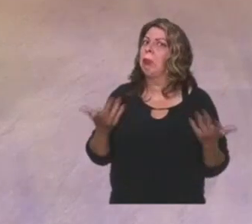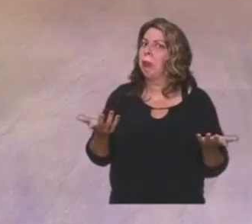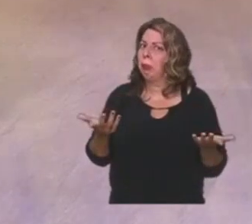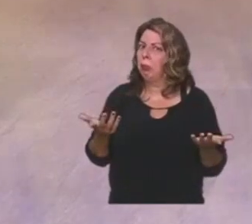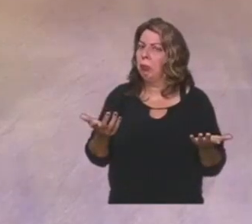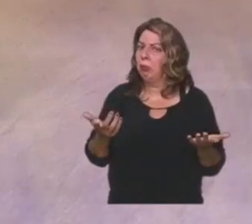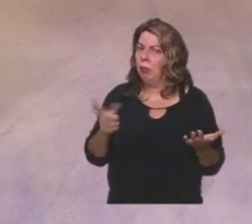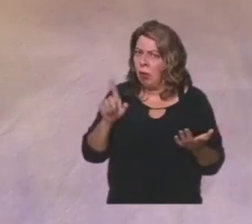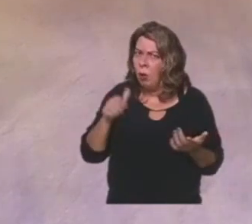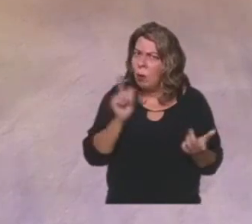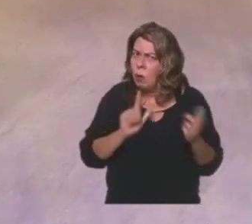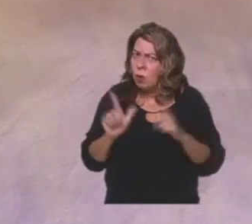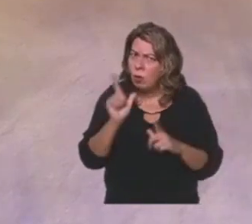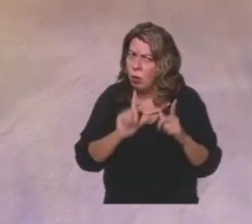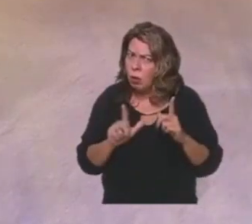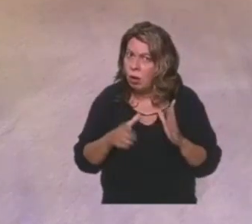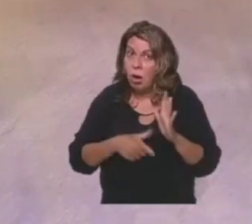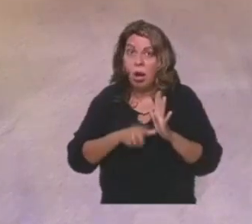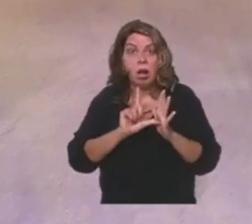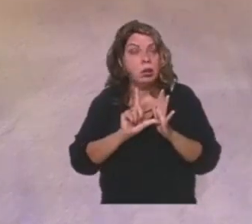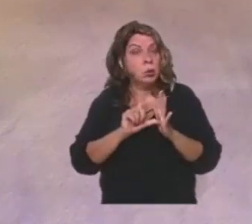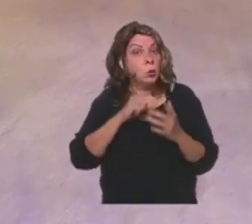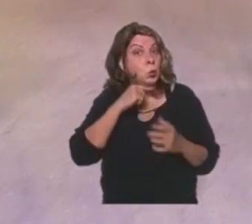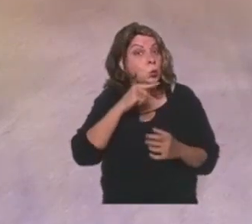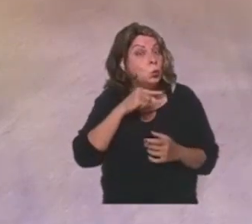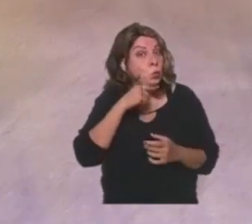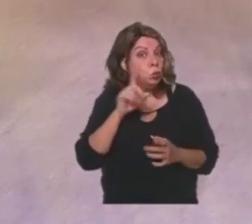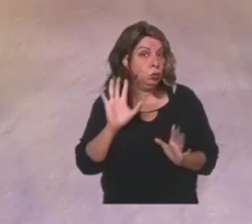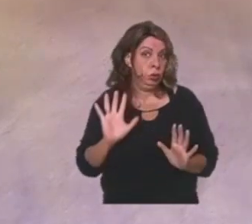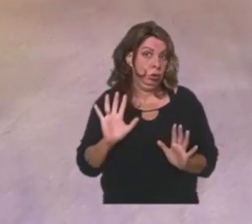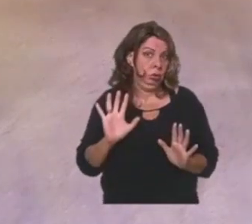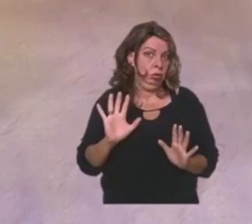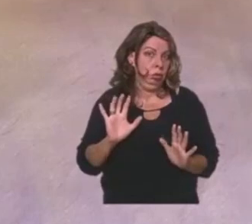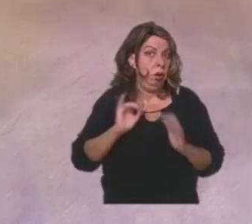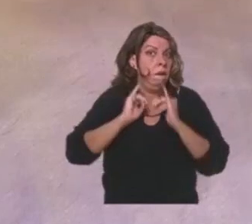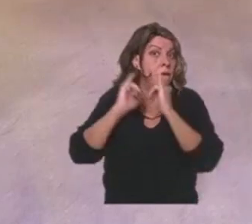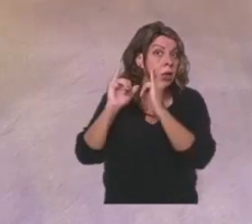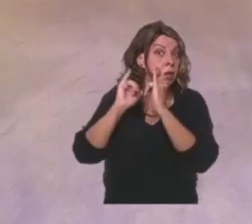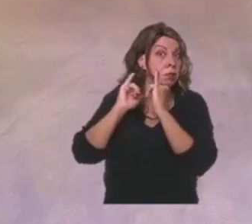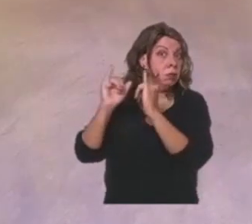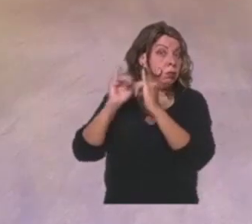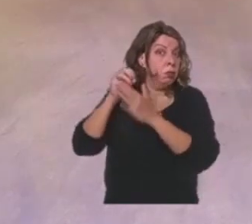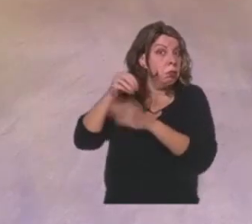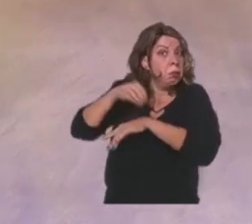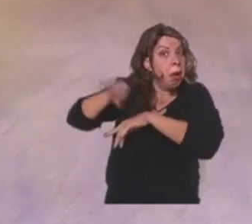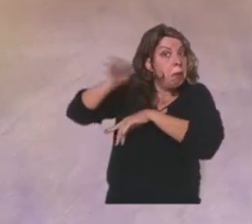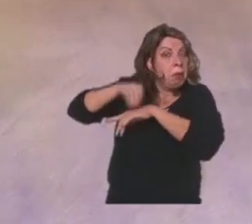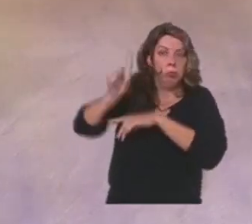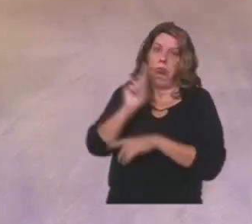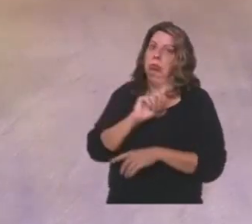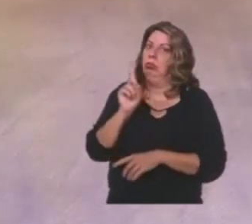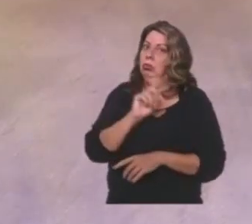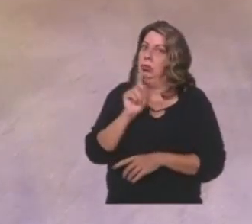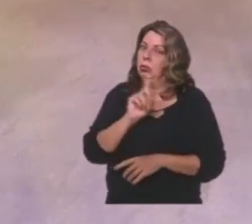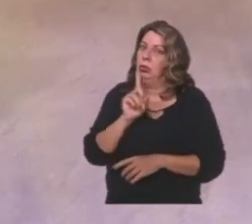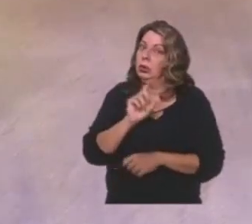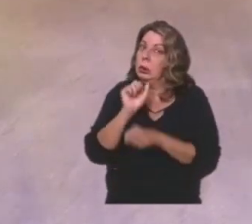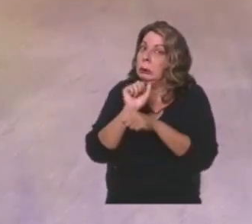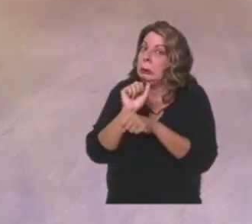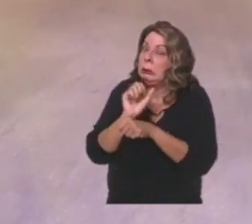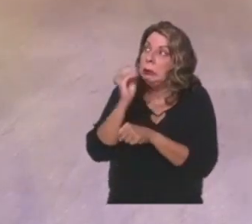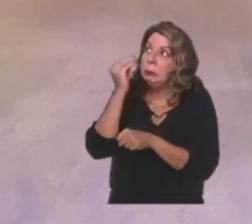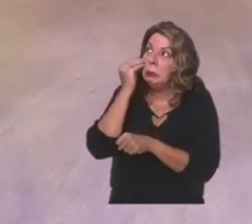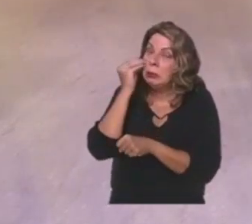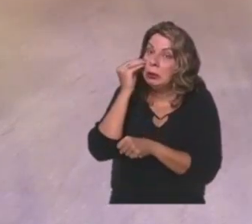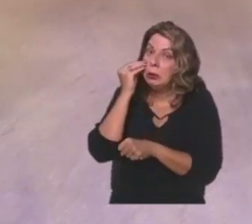Eu estou entre os contemplados? Tira antes de qualquer coisa, tira essa dúvida. Sim. E jamais, em momento, em hipótese alguma, você